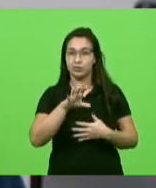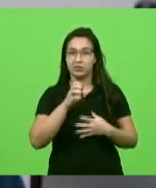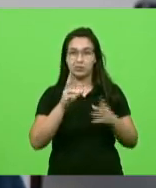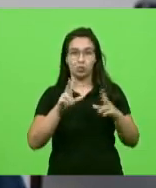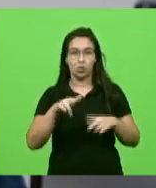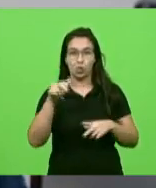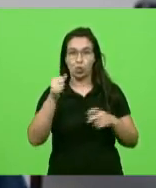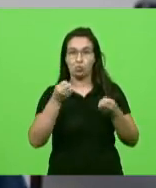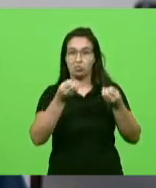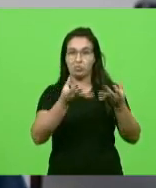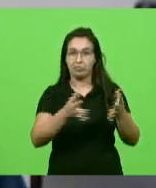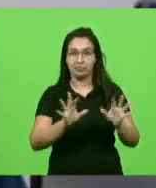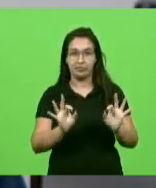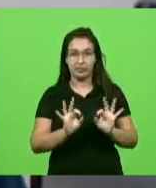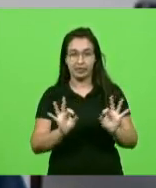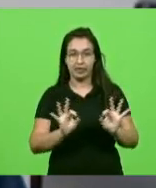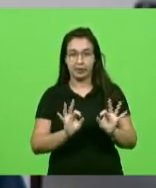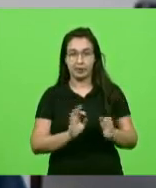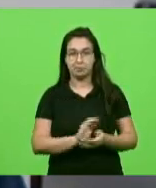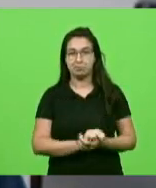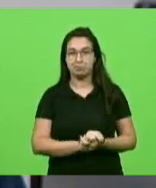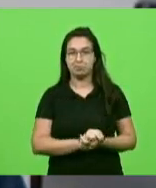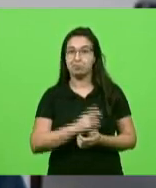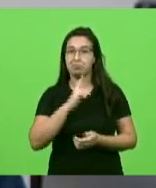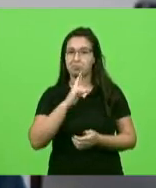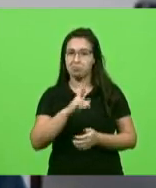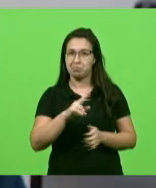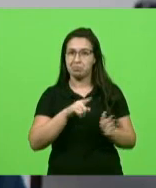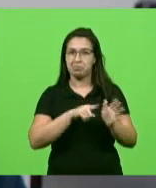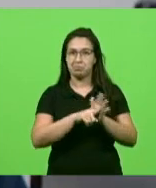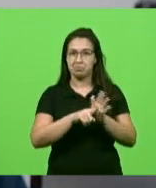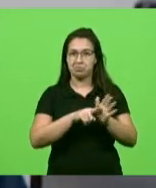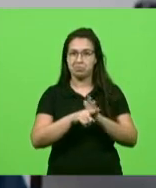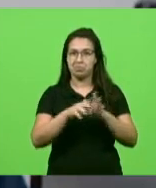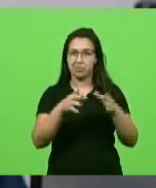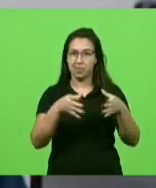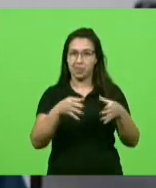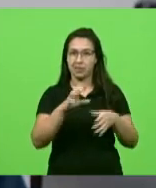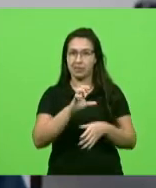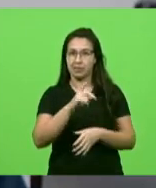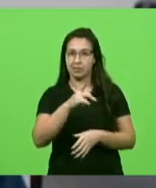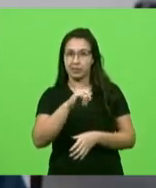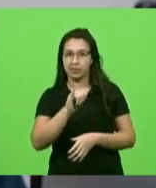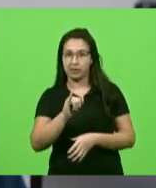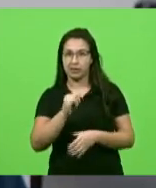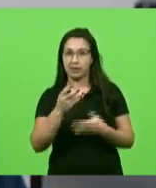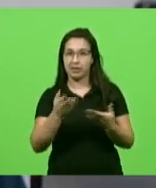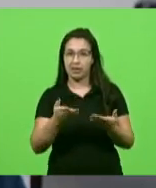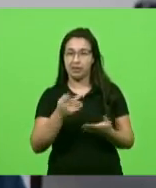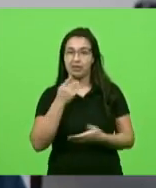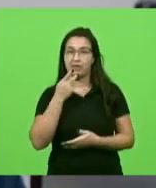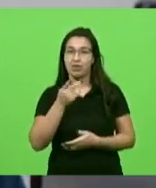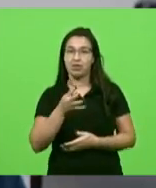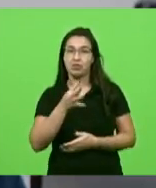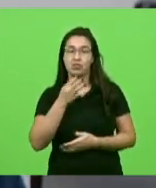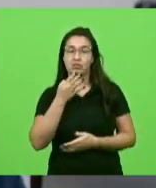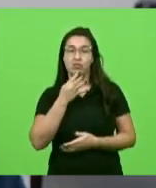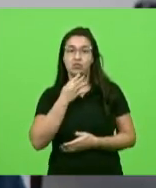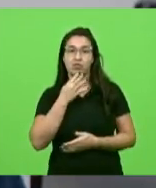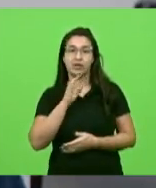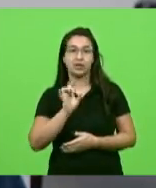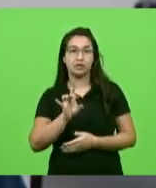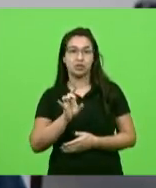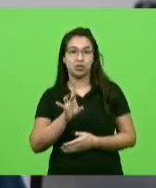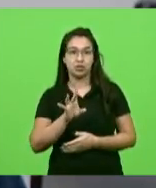nunca foram entregues em resposta aos questionamentos feitos pela CPI dos respiradores o representado afirmou que só aquele conhecimento sobre a